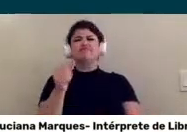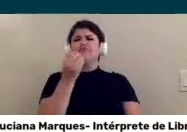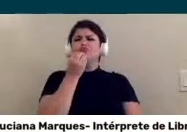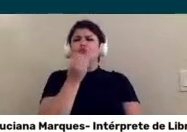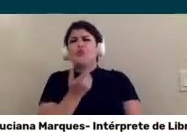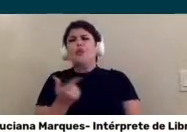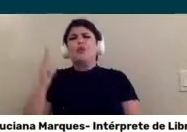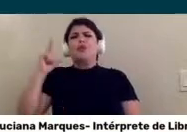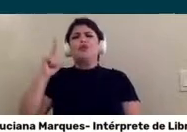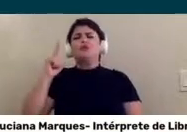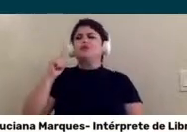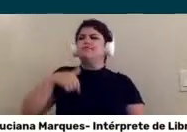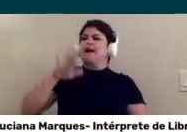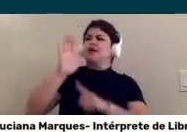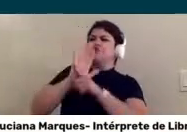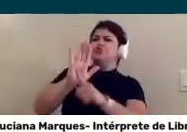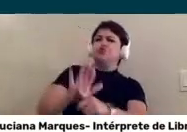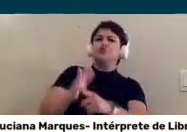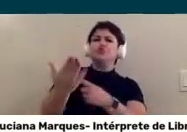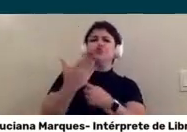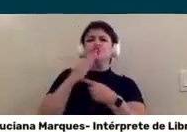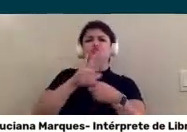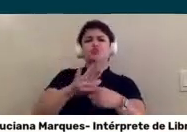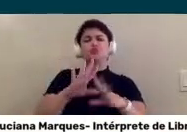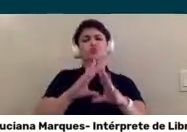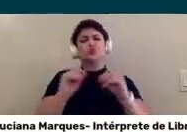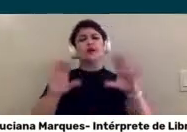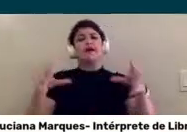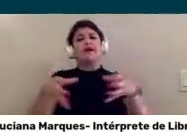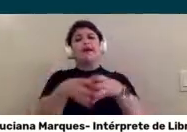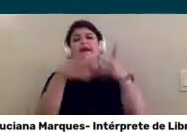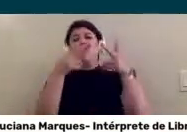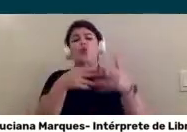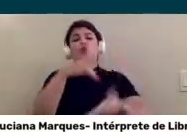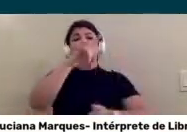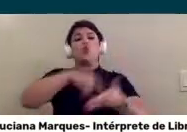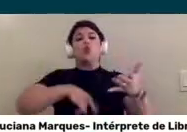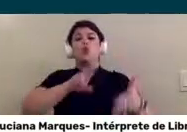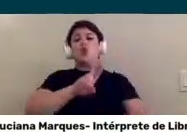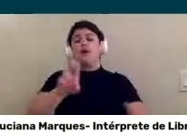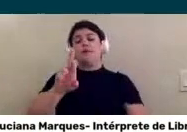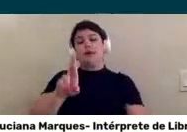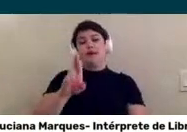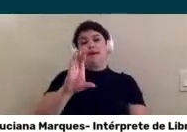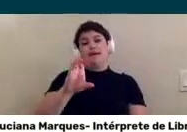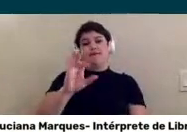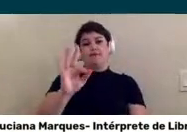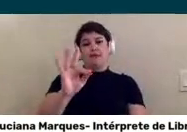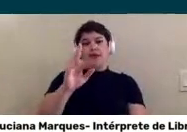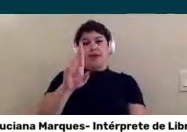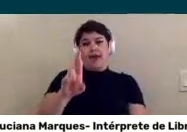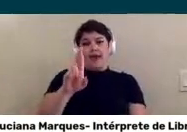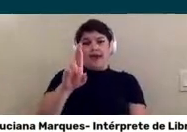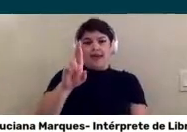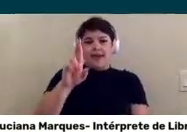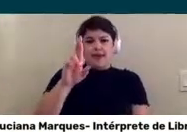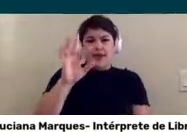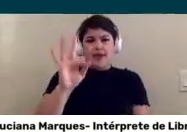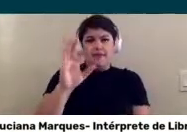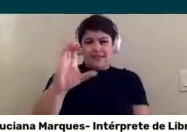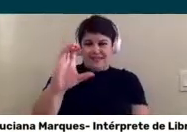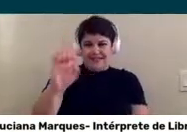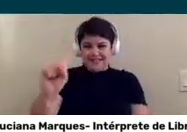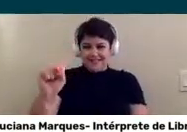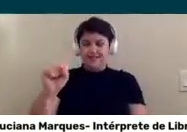fazer colaborações baseadas num tipo de documento que se chama RFCs. São as requisições de comentário, que permitiriam